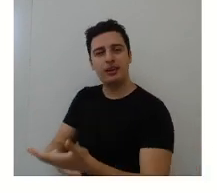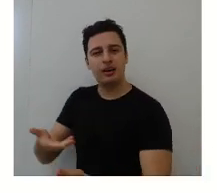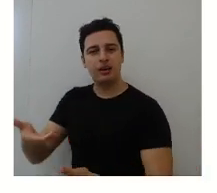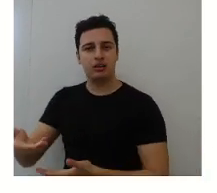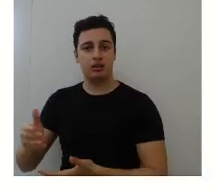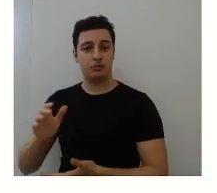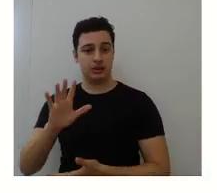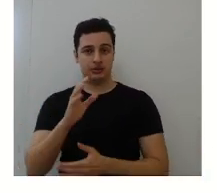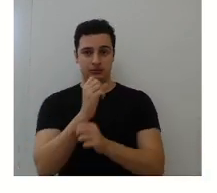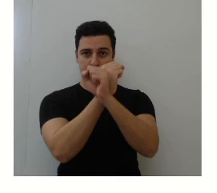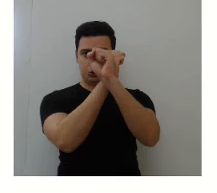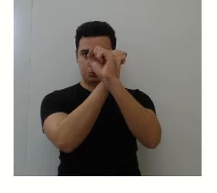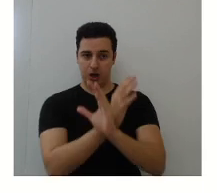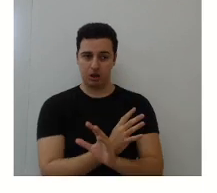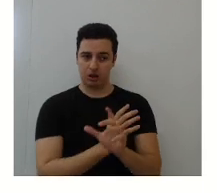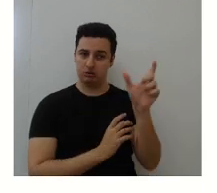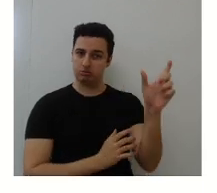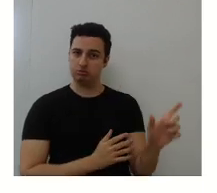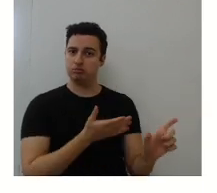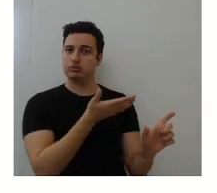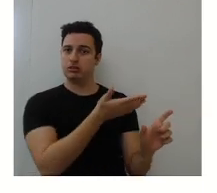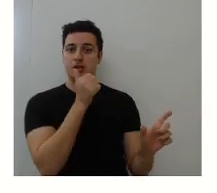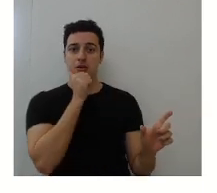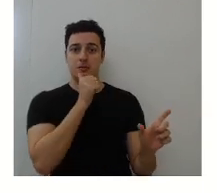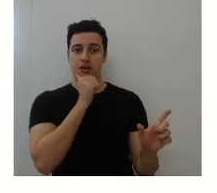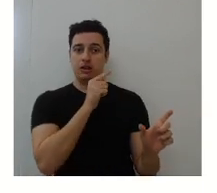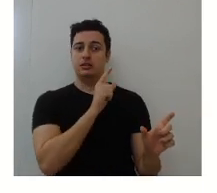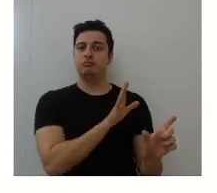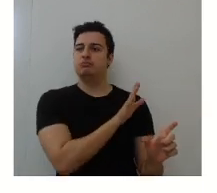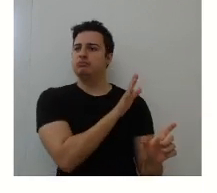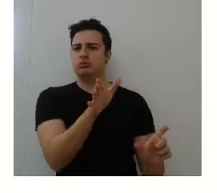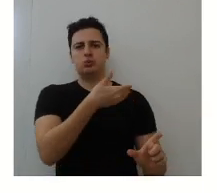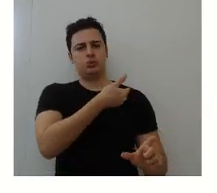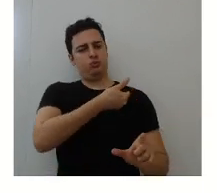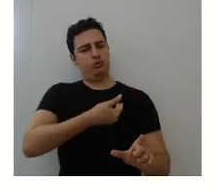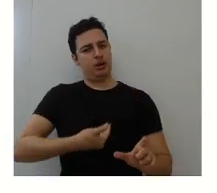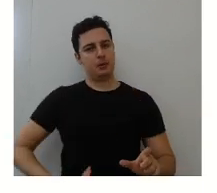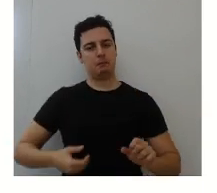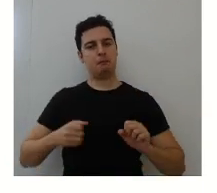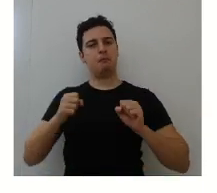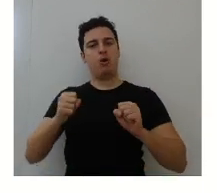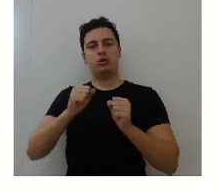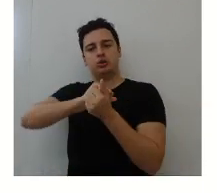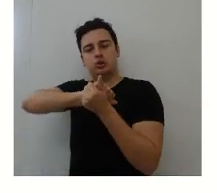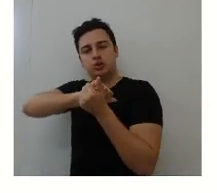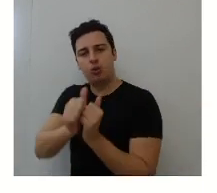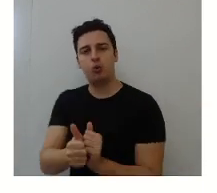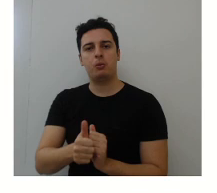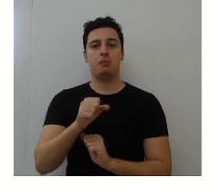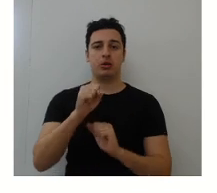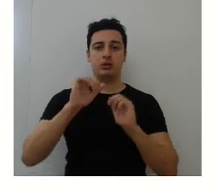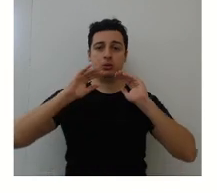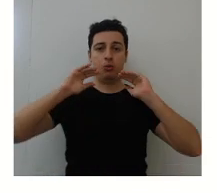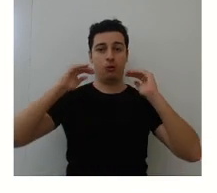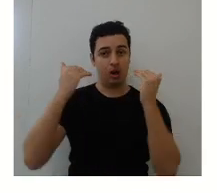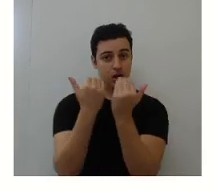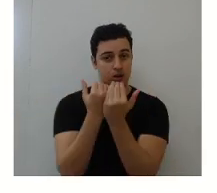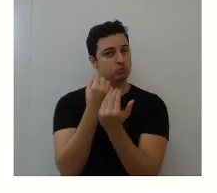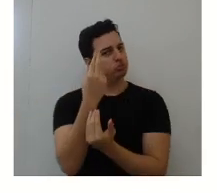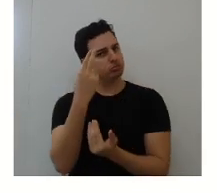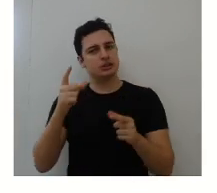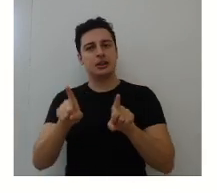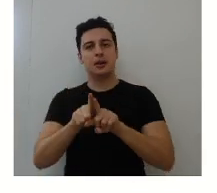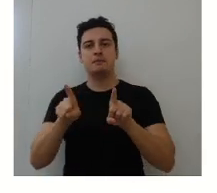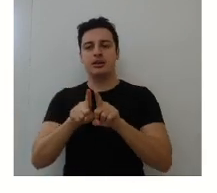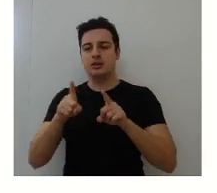não. As mulheres tinham uma participação maior na vida pública, podia ser nos jogos, nas assembleias ou até em guerras. Não